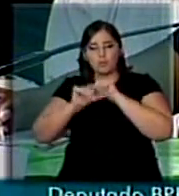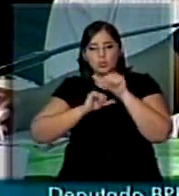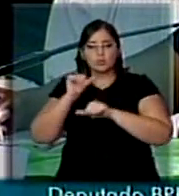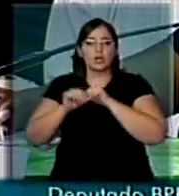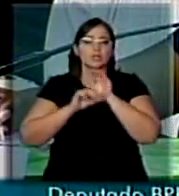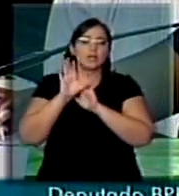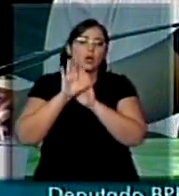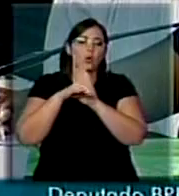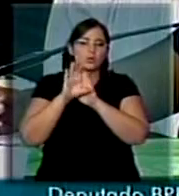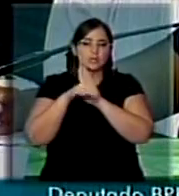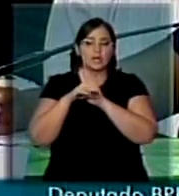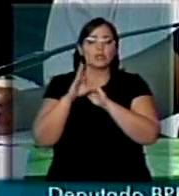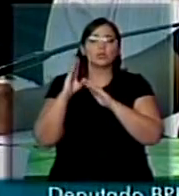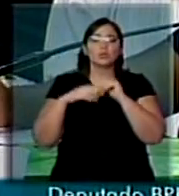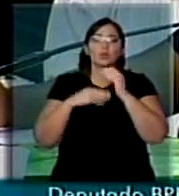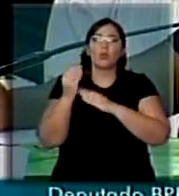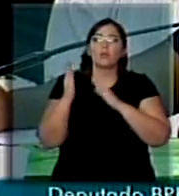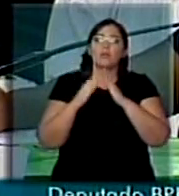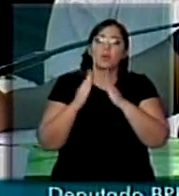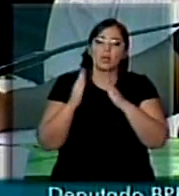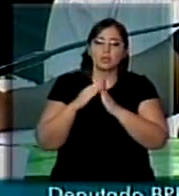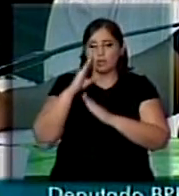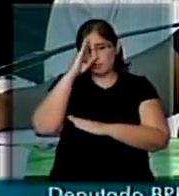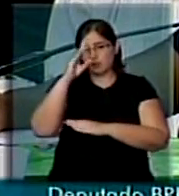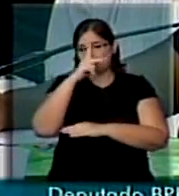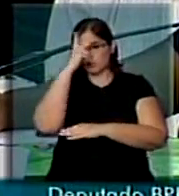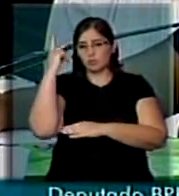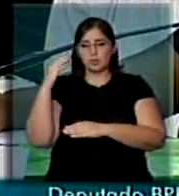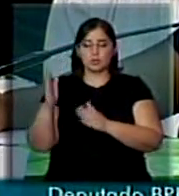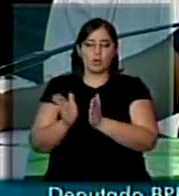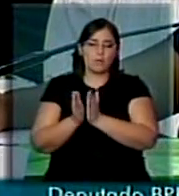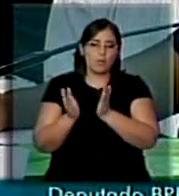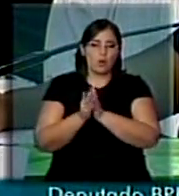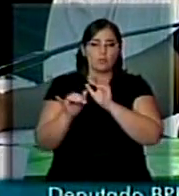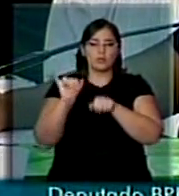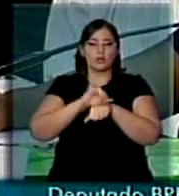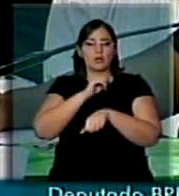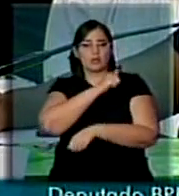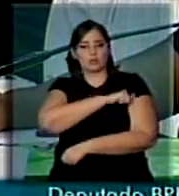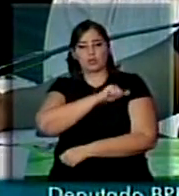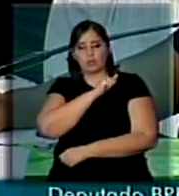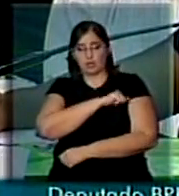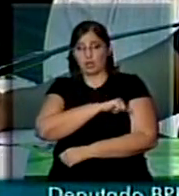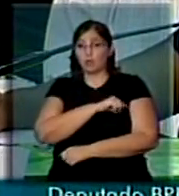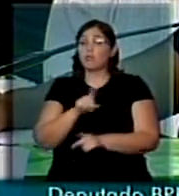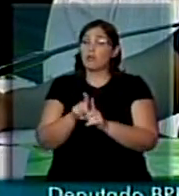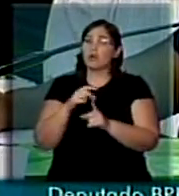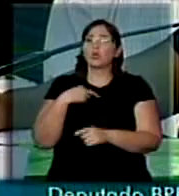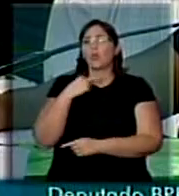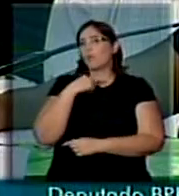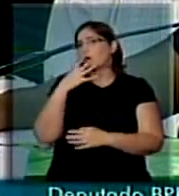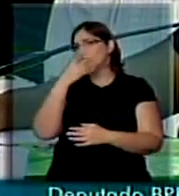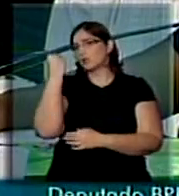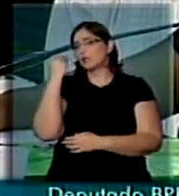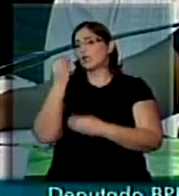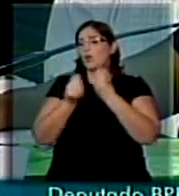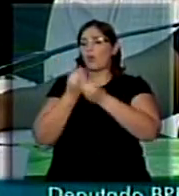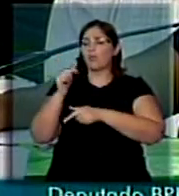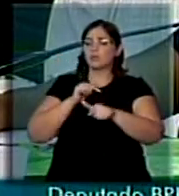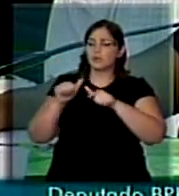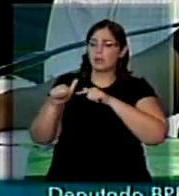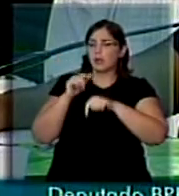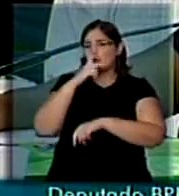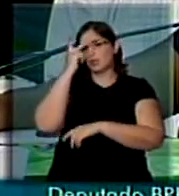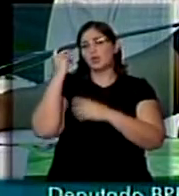do conceito em relação à moradia, principalmente para as pessoas pobres lá no Rio de Janeiro. Eu não posso esquecer da atuação de